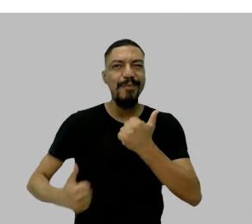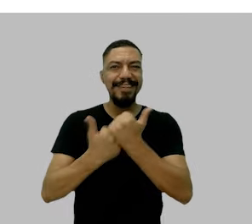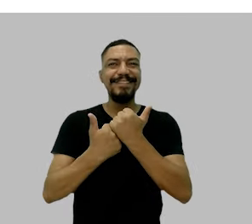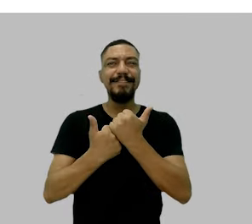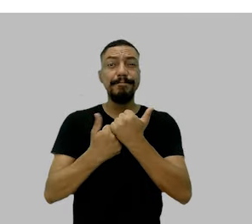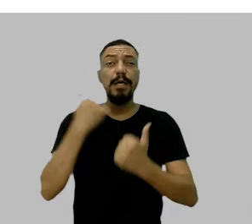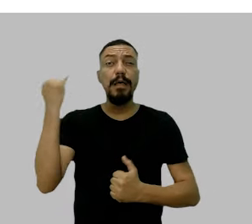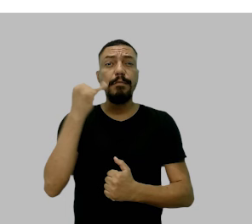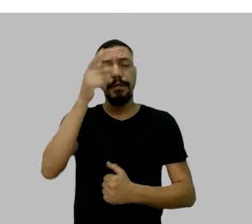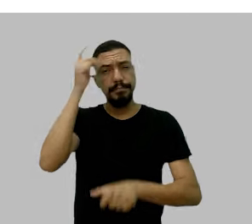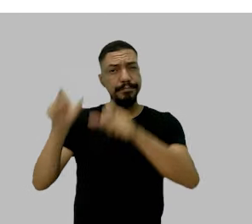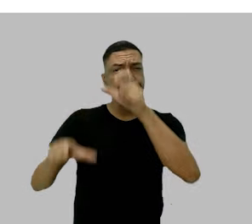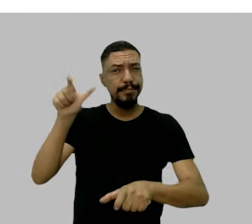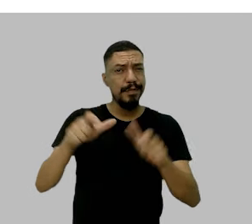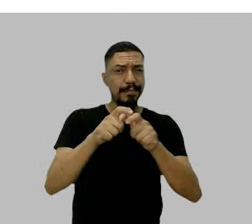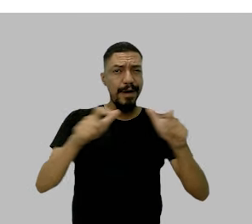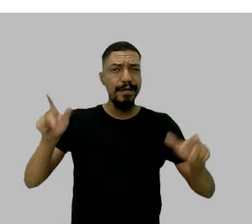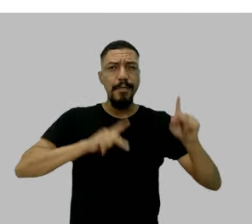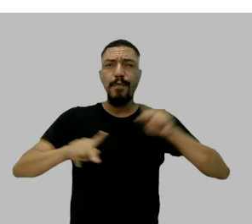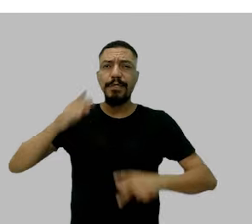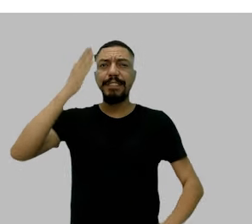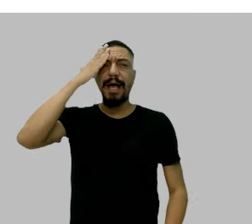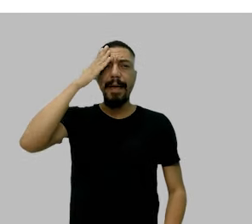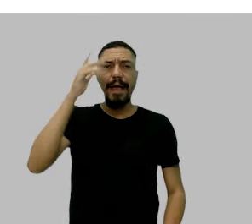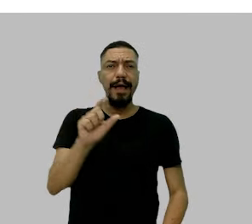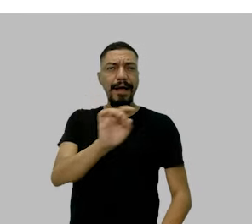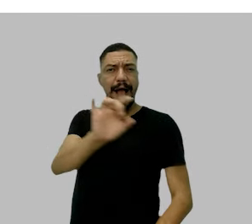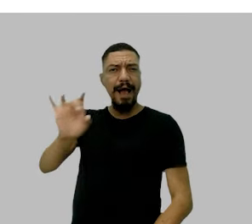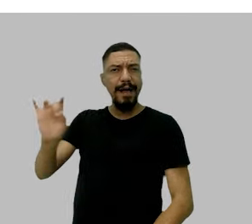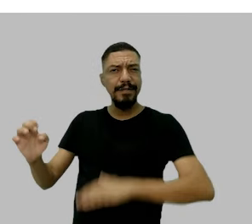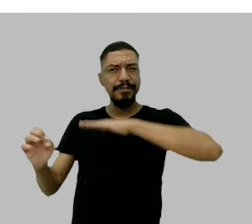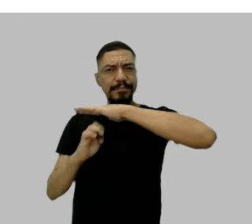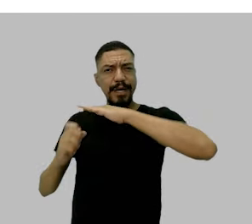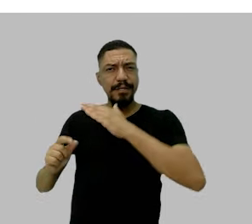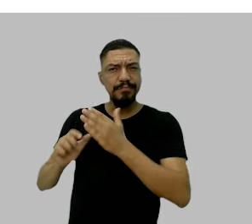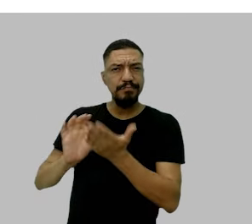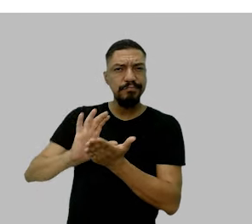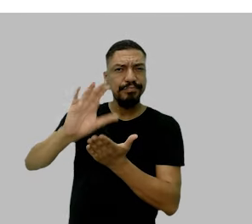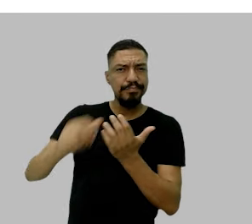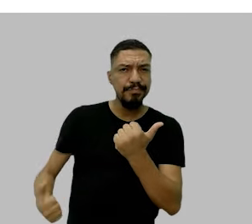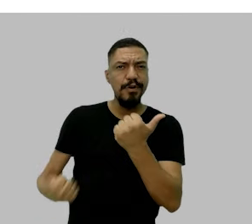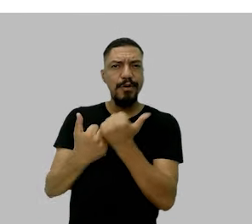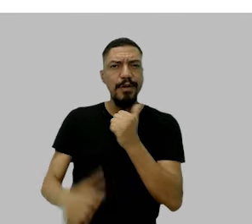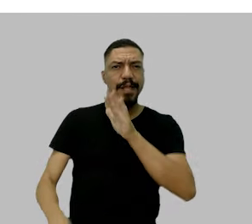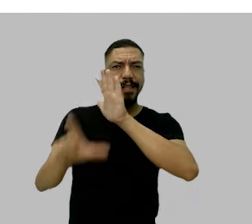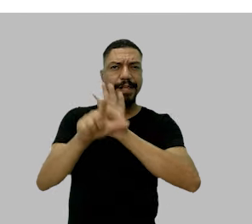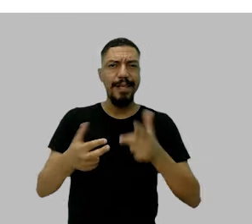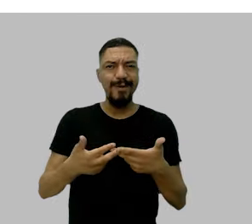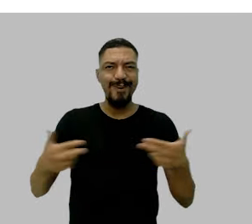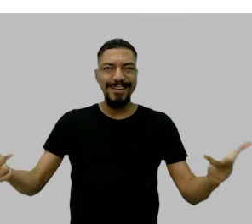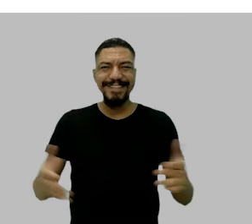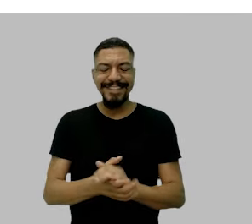as pessoas do grande público também saibam que esses projetos são financiados via as leis e etc. Então, acho